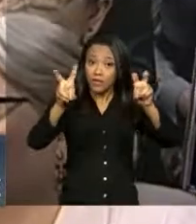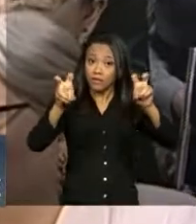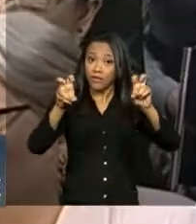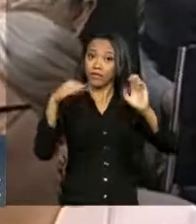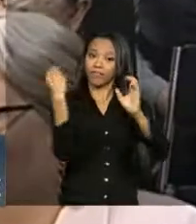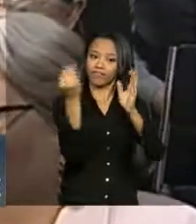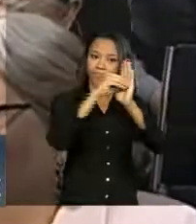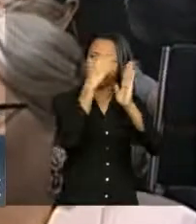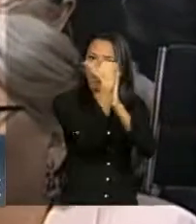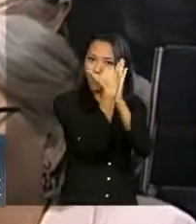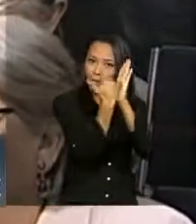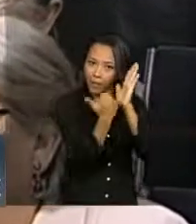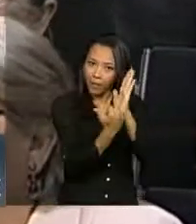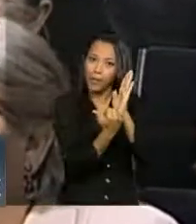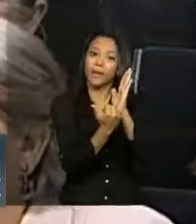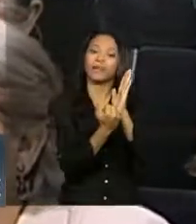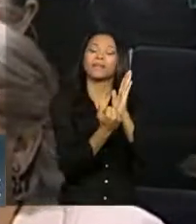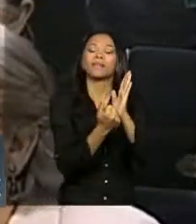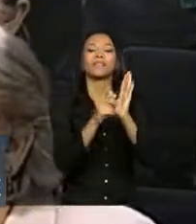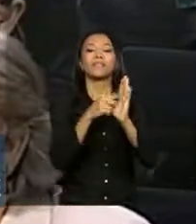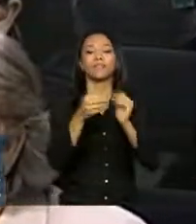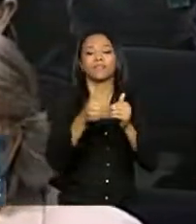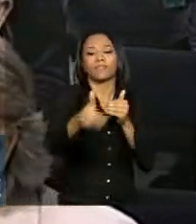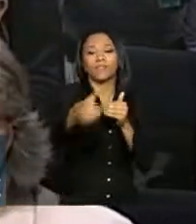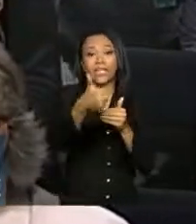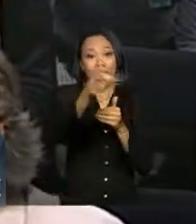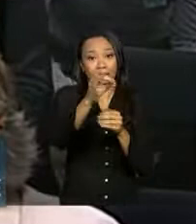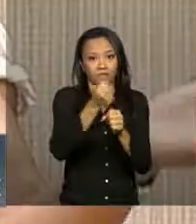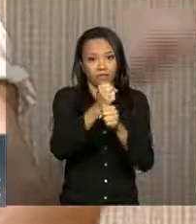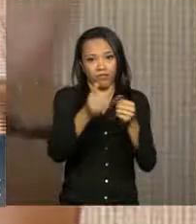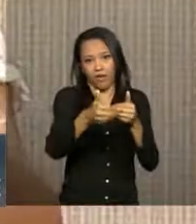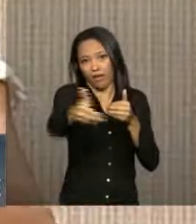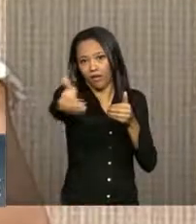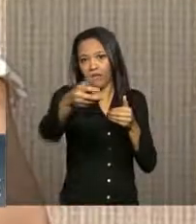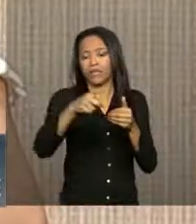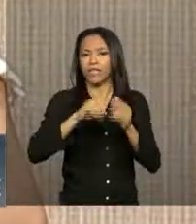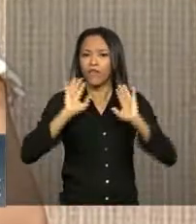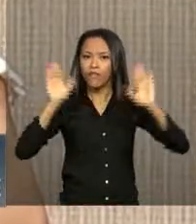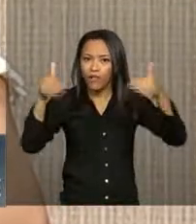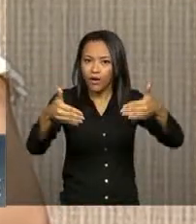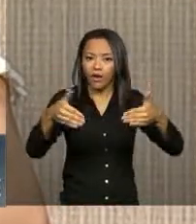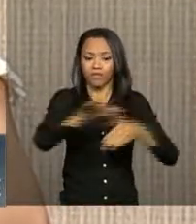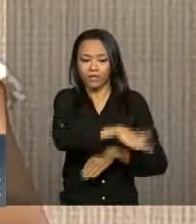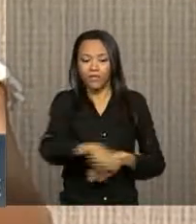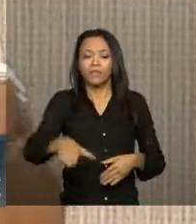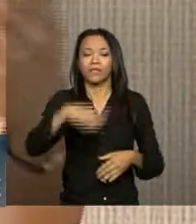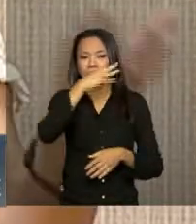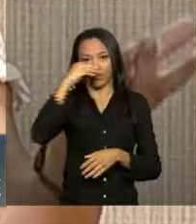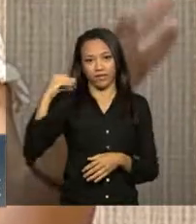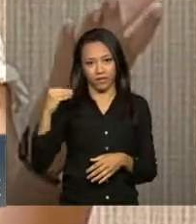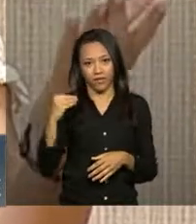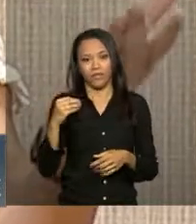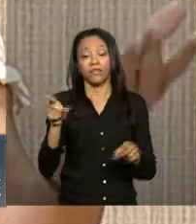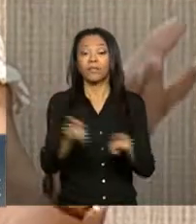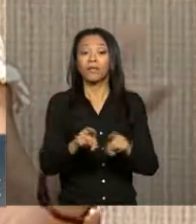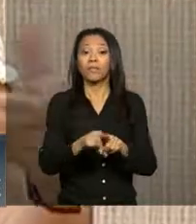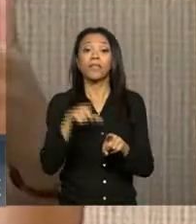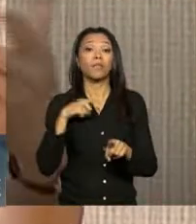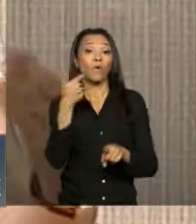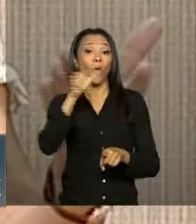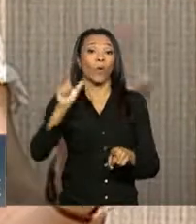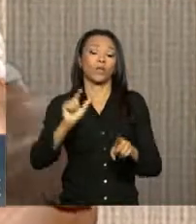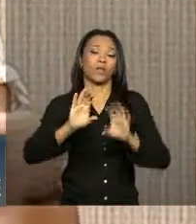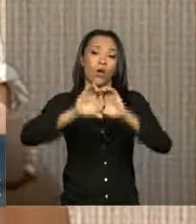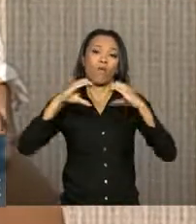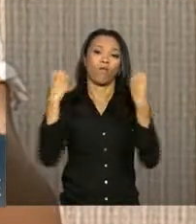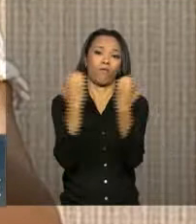dos direitos humanos de crianças e adolescentes space a fita para vocês crianças adolescentes e temos uma conferência